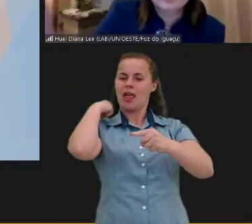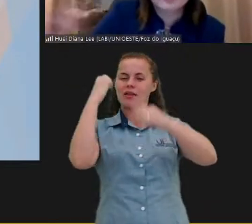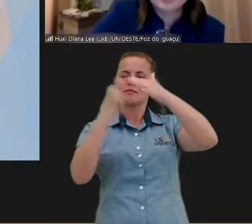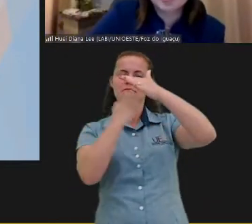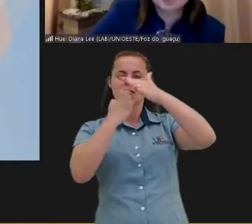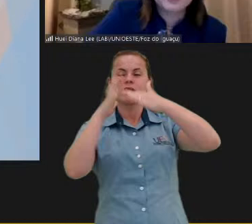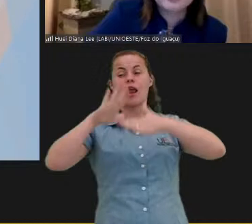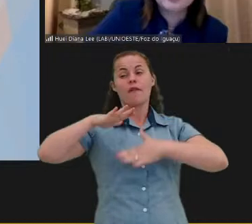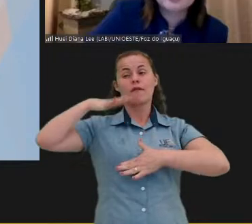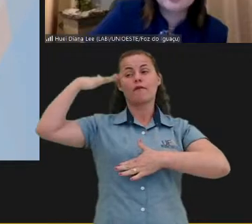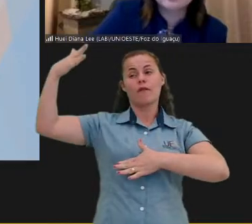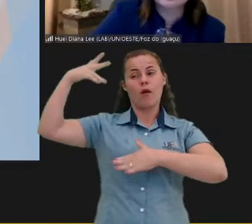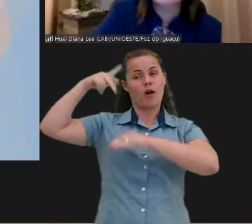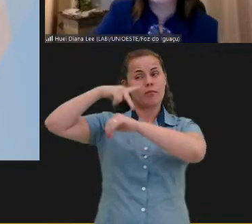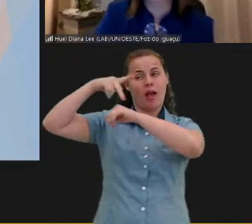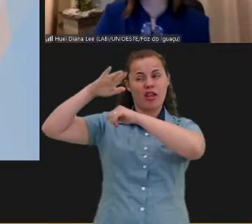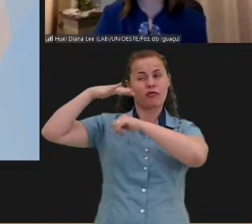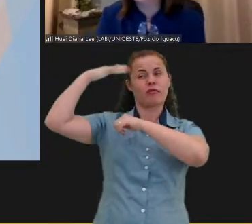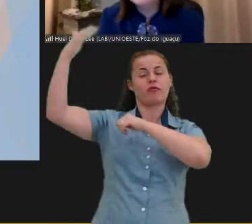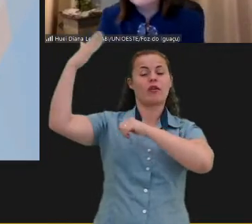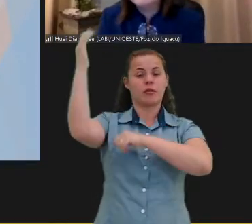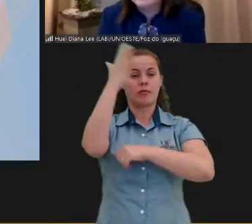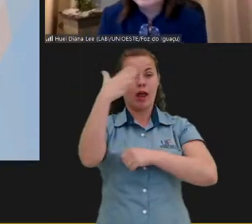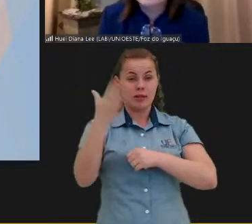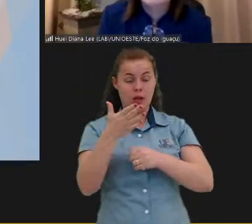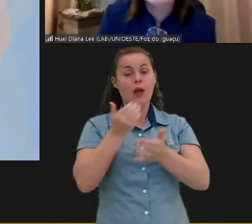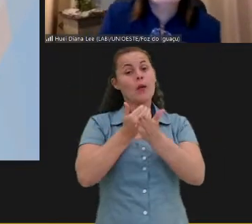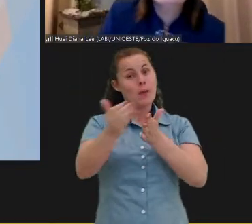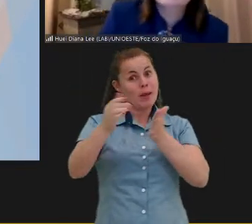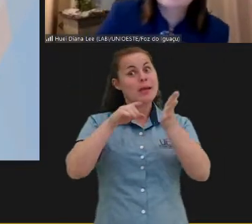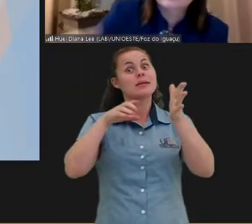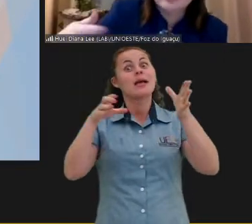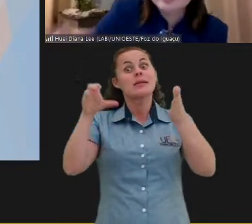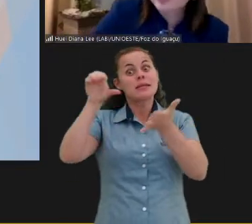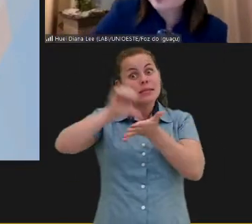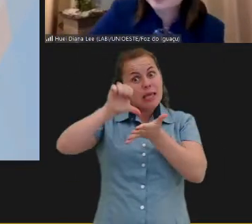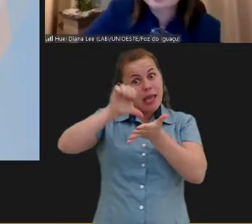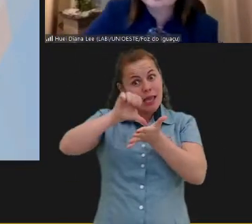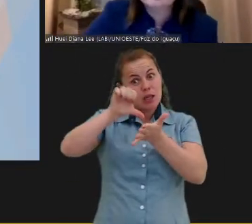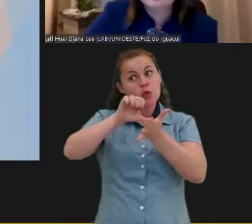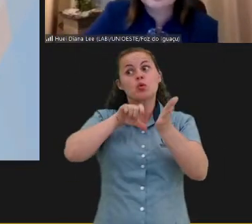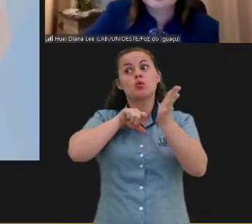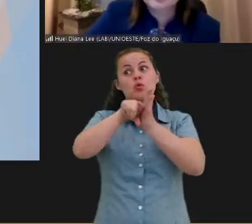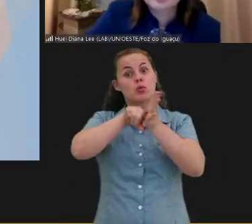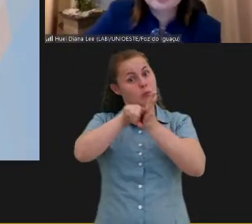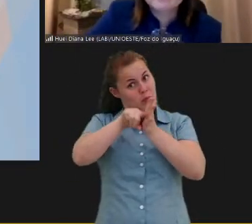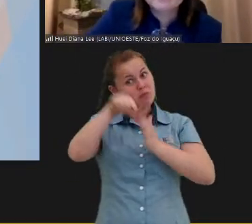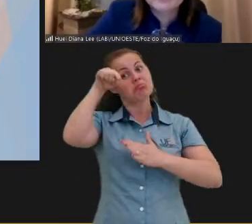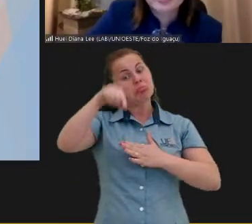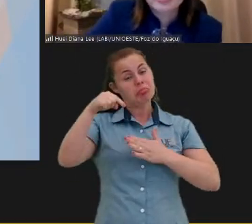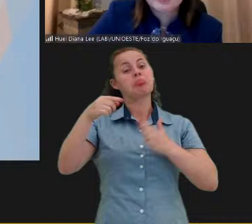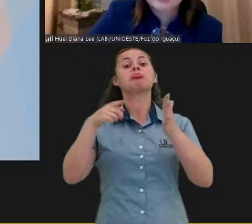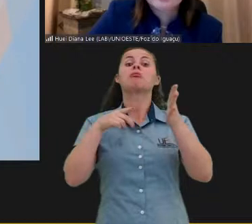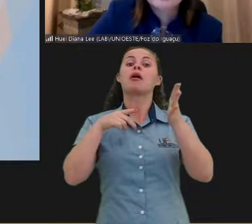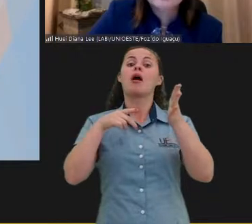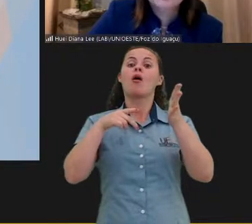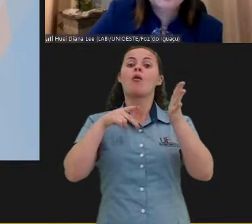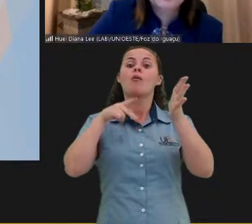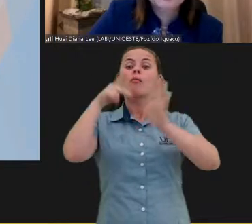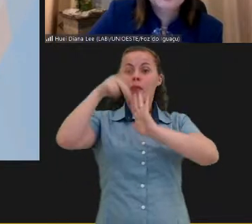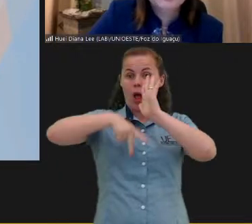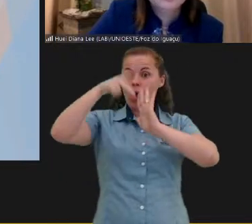Brasil, mas a gente começa a ter esses centros de pesquisa aqui. Então, esse foi um projeto desenvolvido aqui,